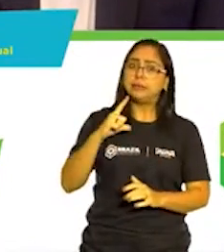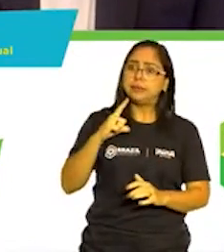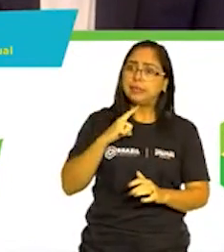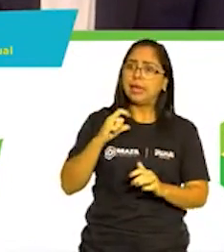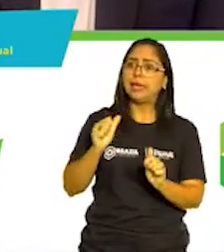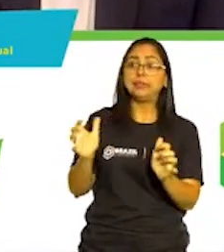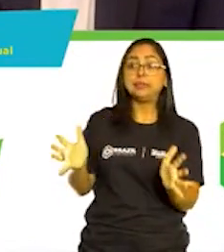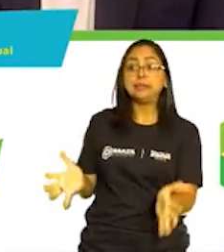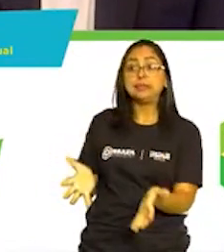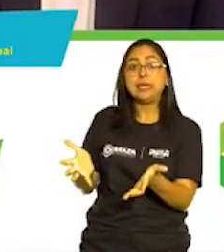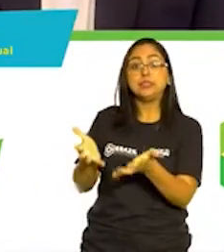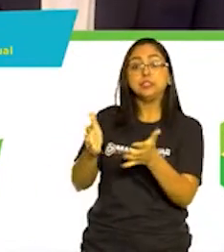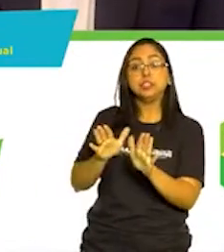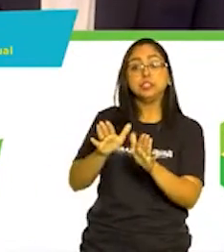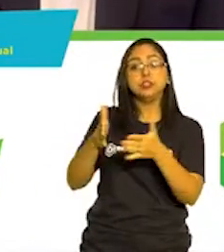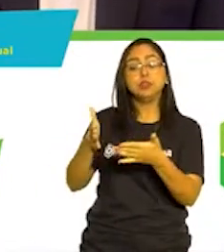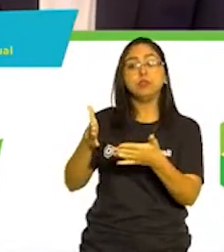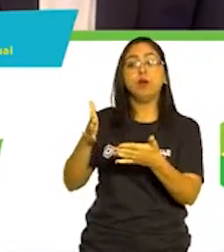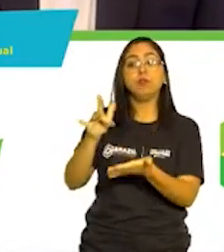dinheiro seja bem gasto.